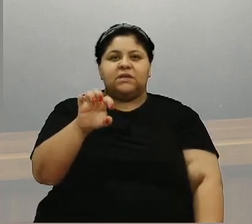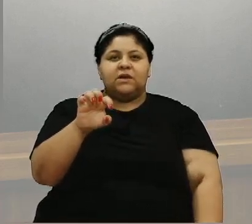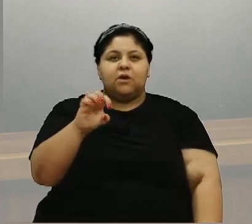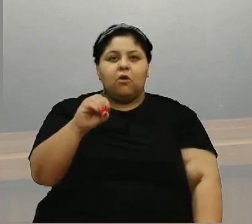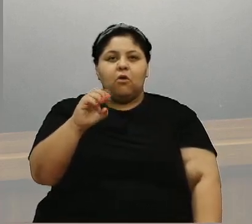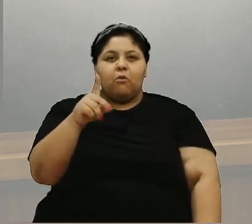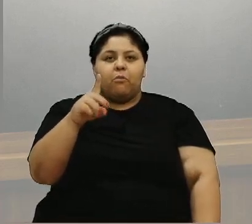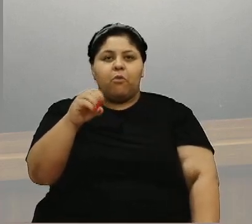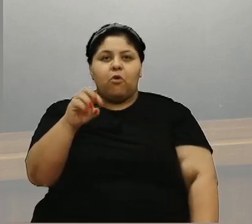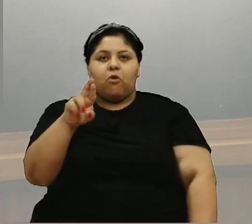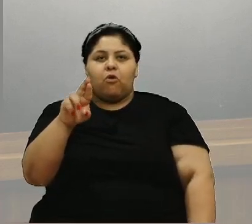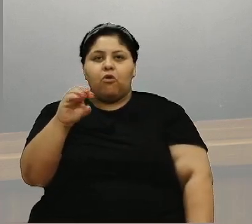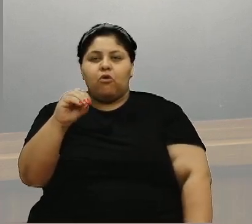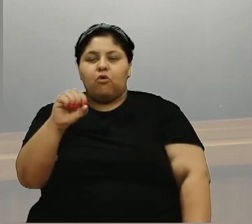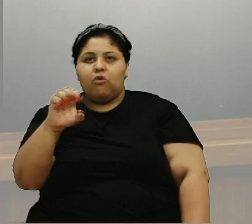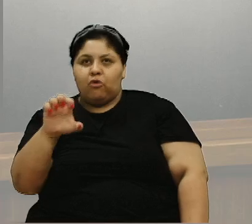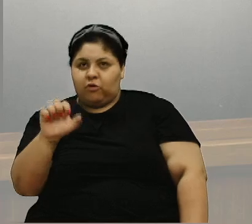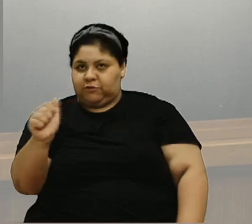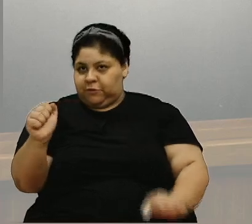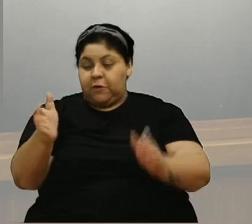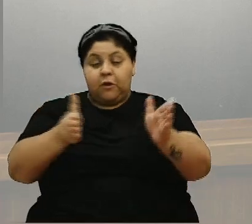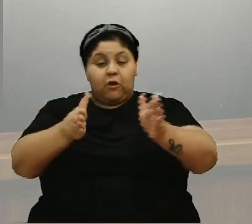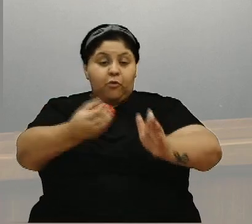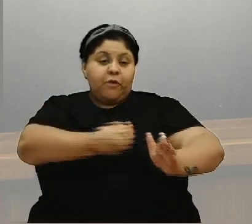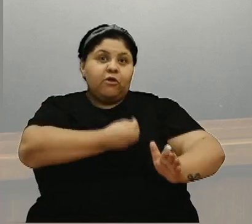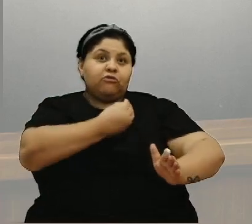onde os acidentes